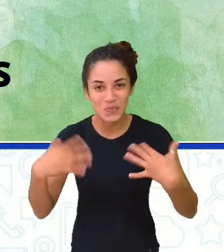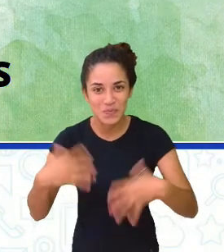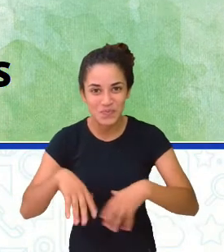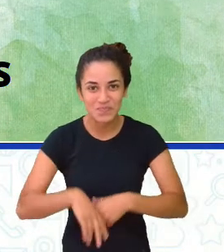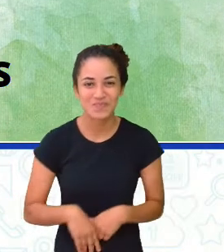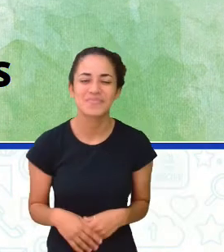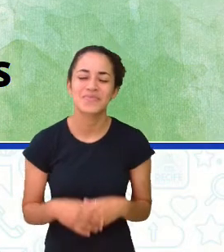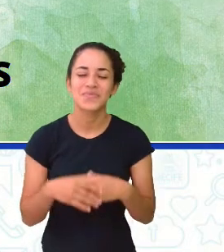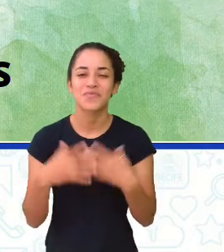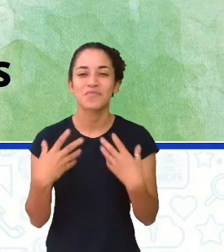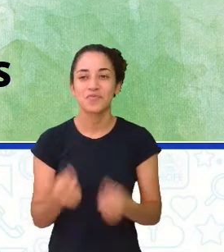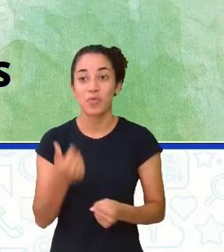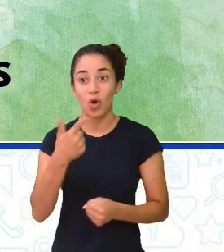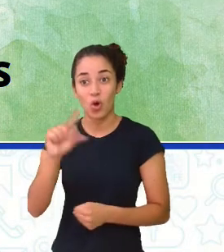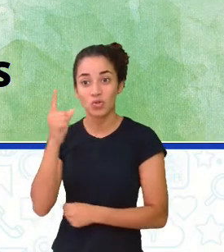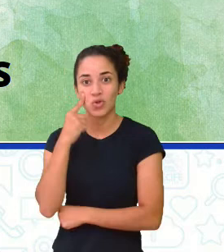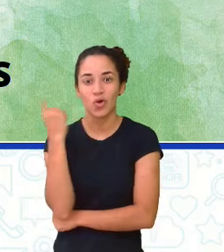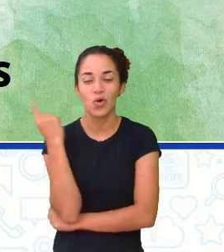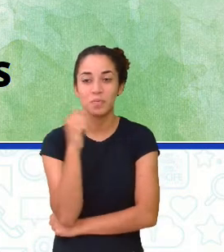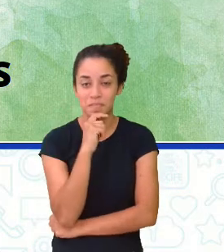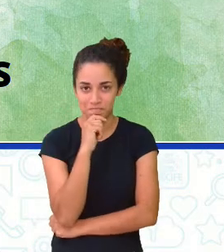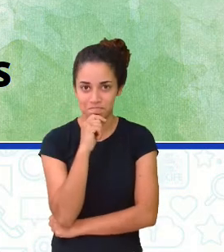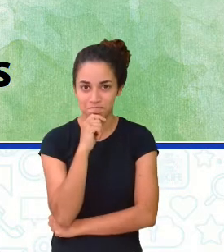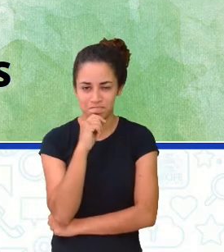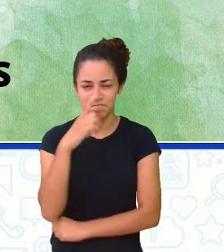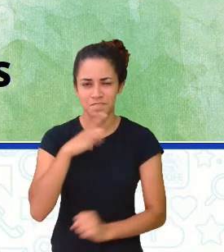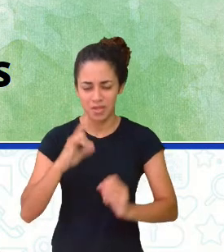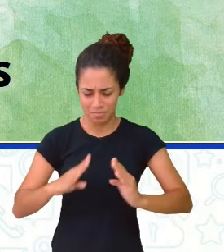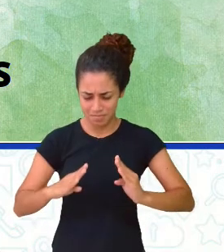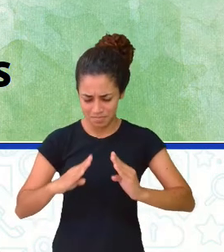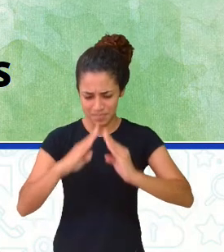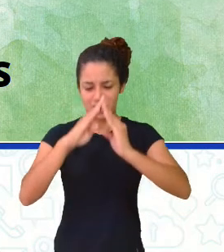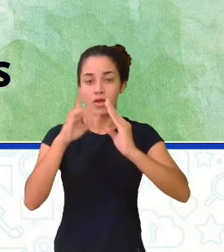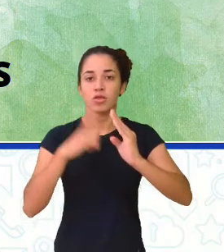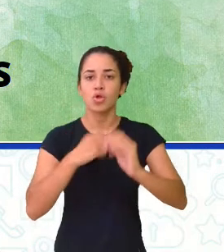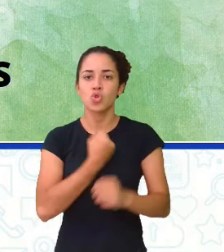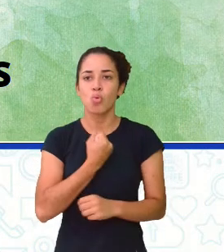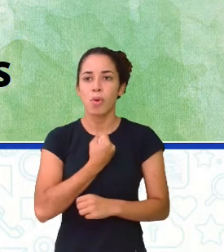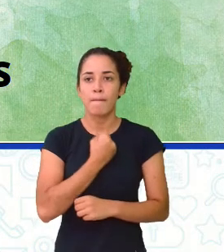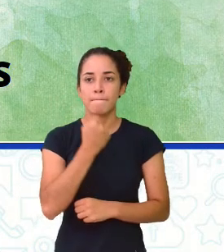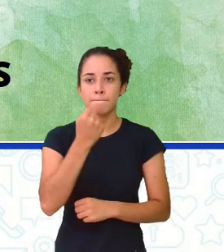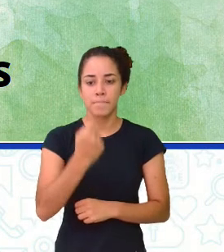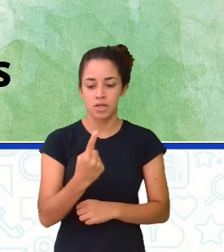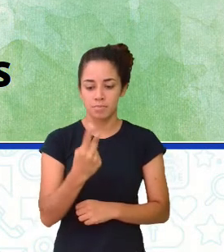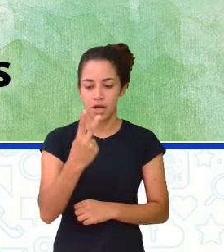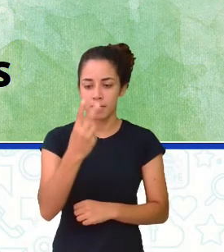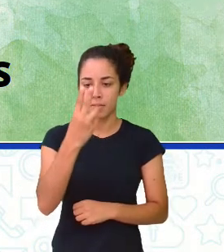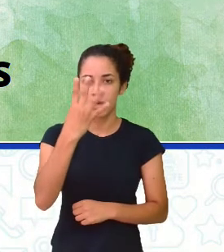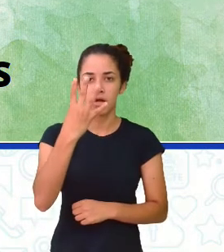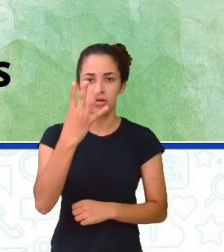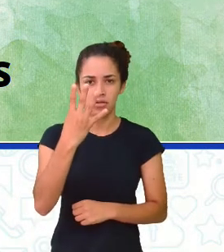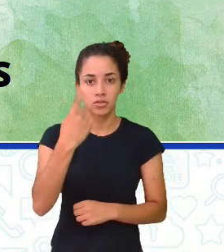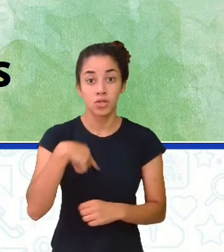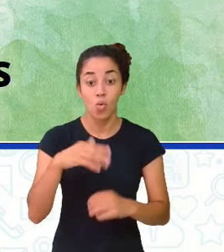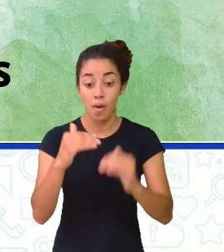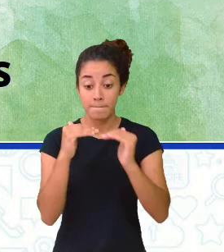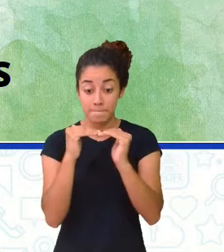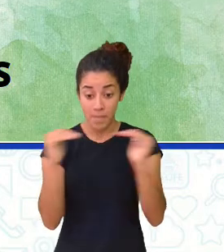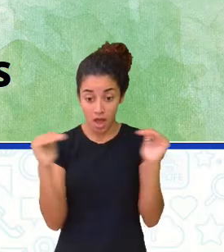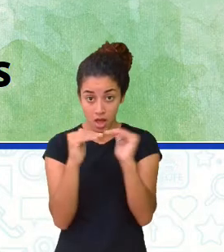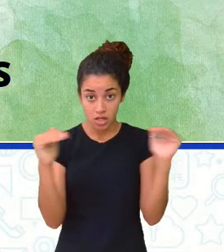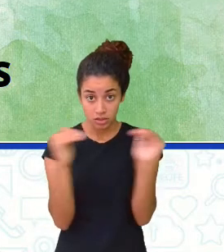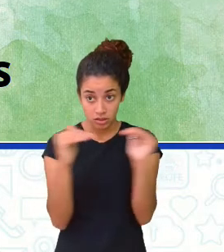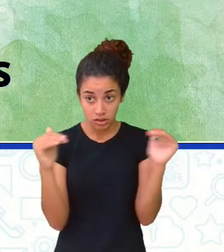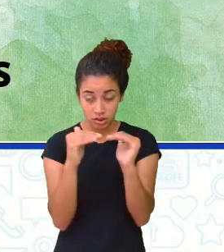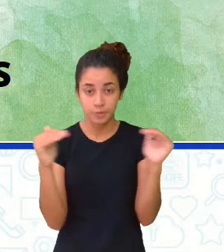para mais uma pirâmide. E nessa pirâmide eu agora numerei para vocês, dizendo que a base da pirâmide ela é construída